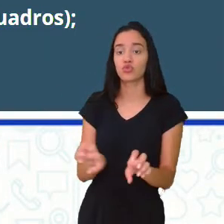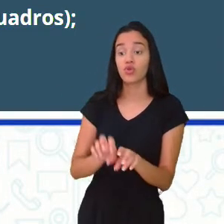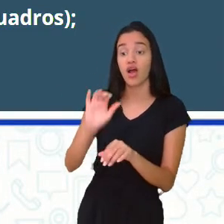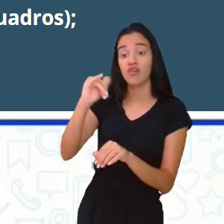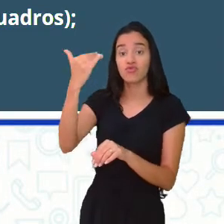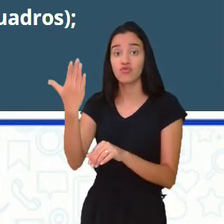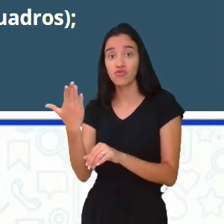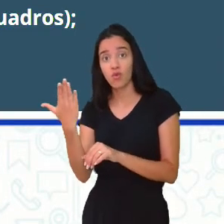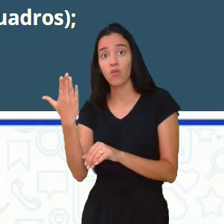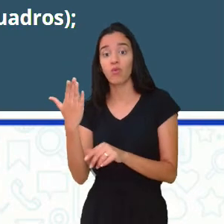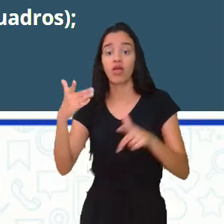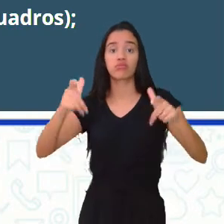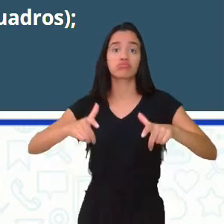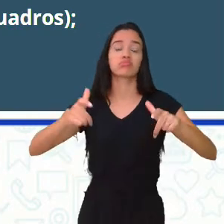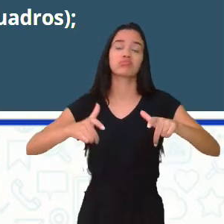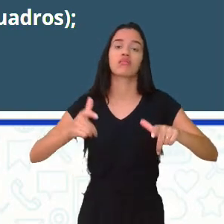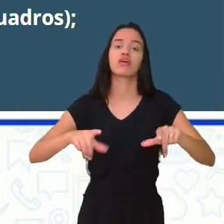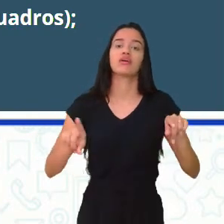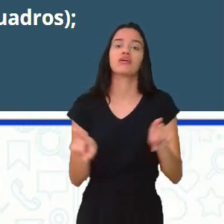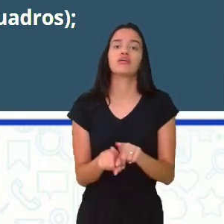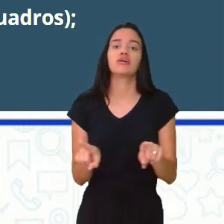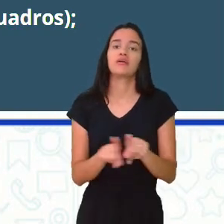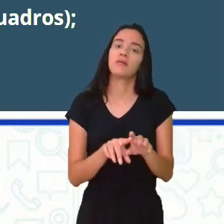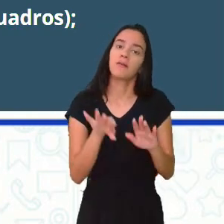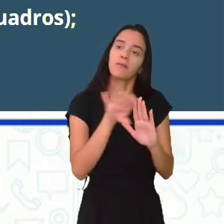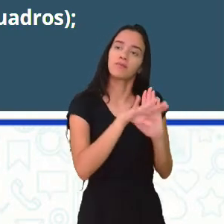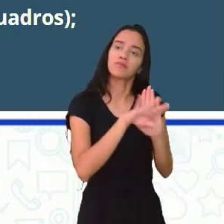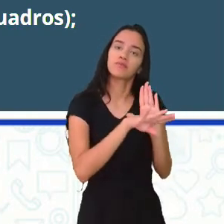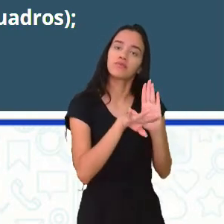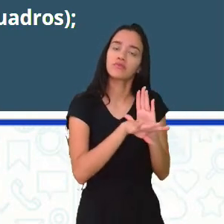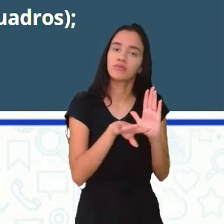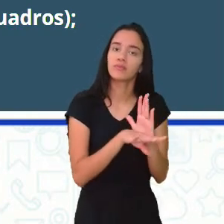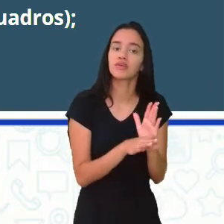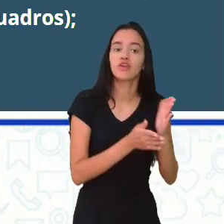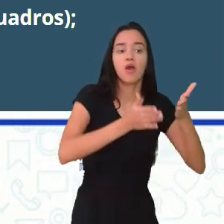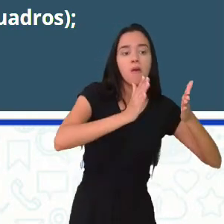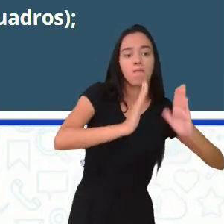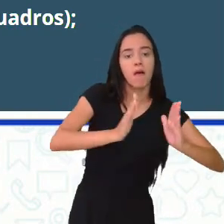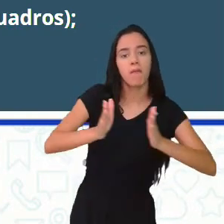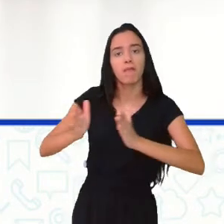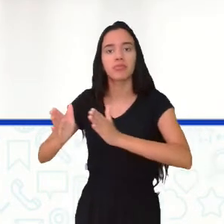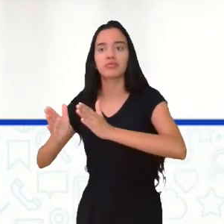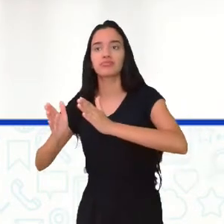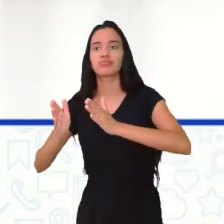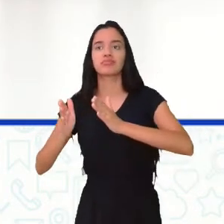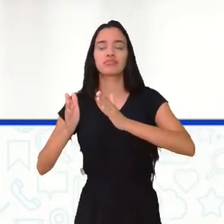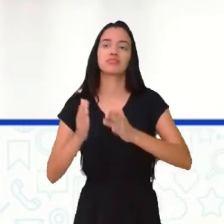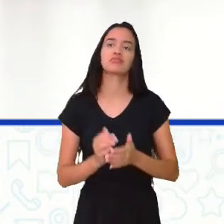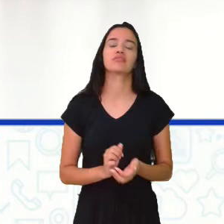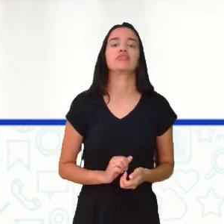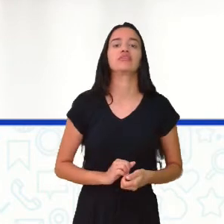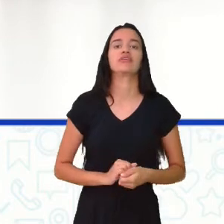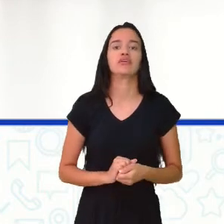da peça, divisão em atos, cenas ou quadro.